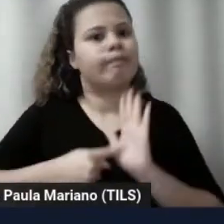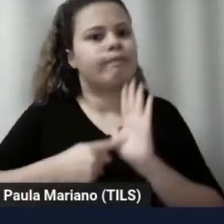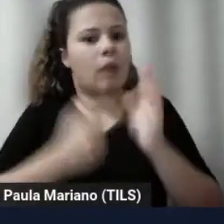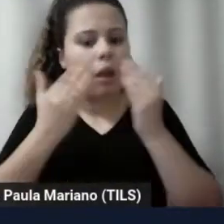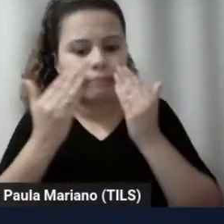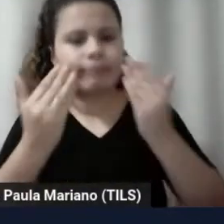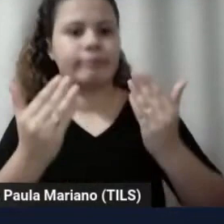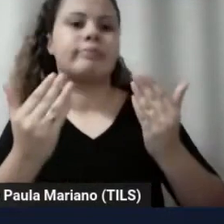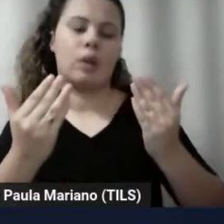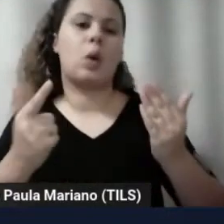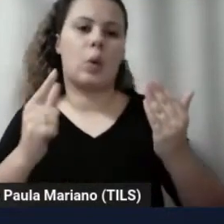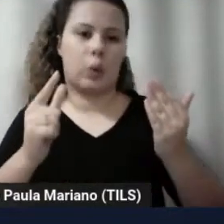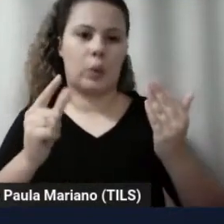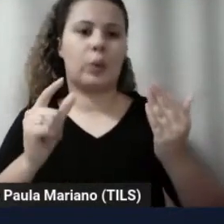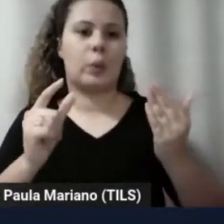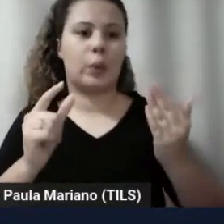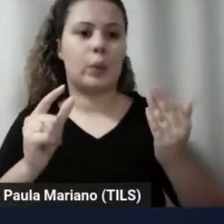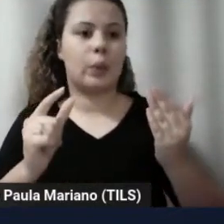dívida.